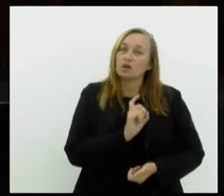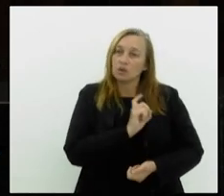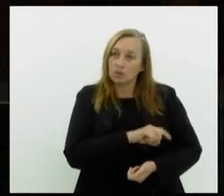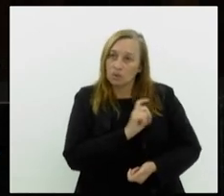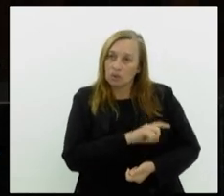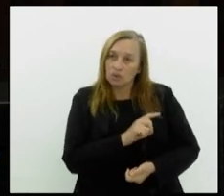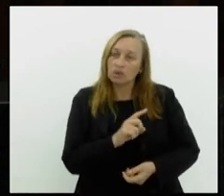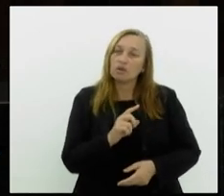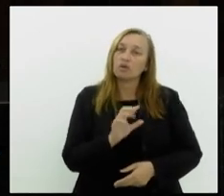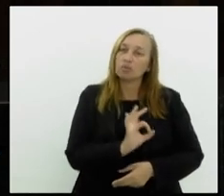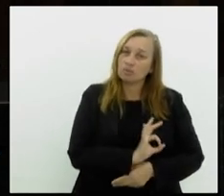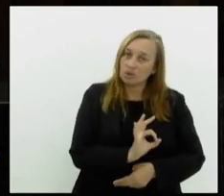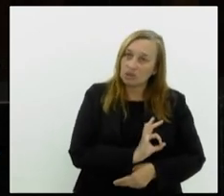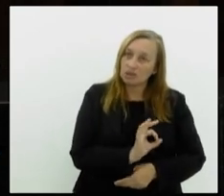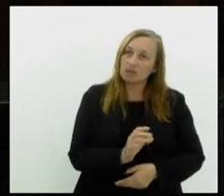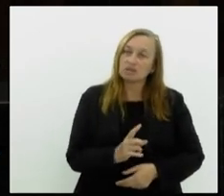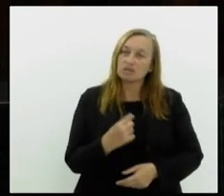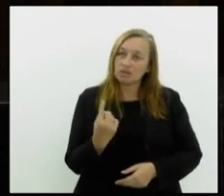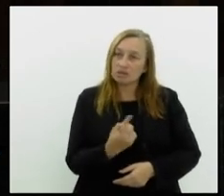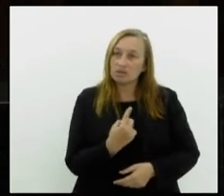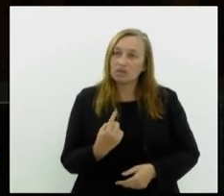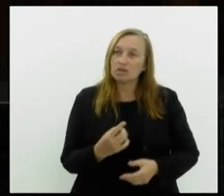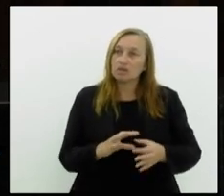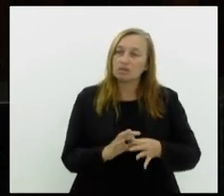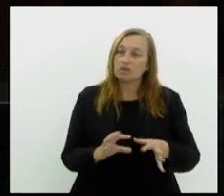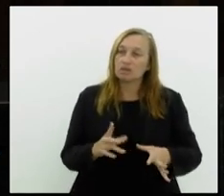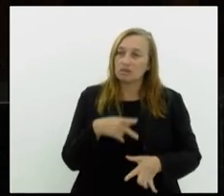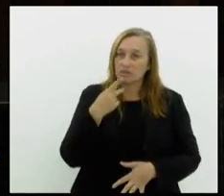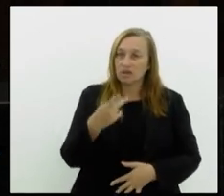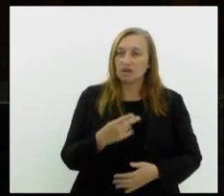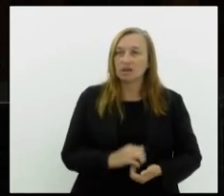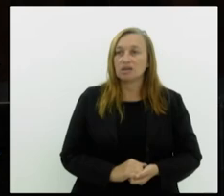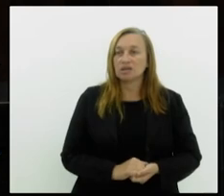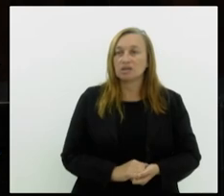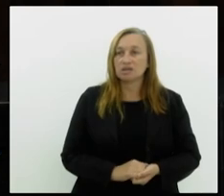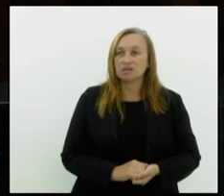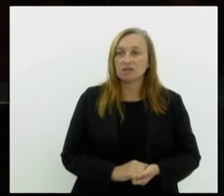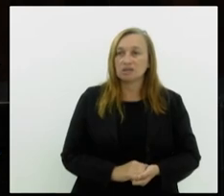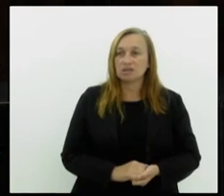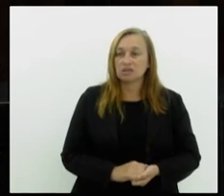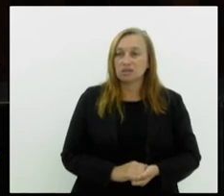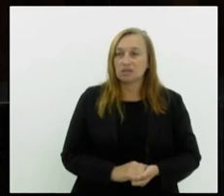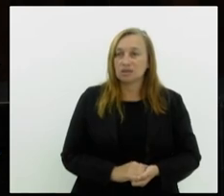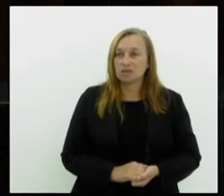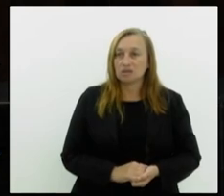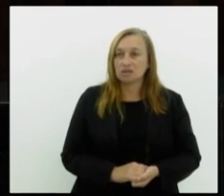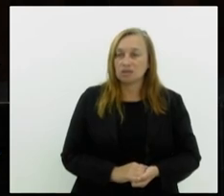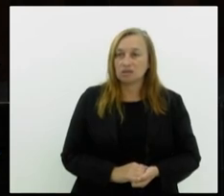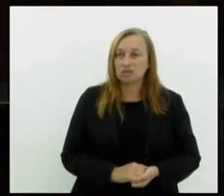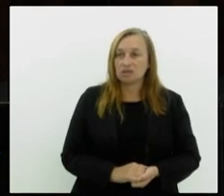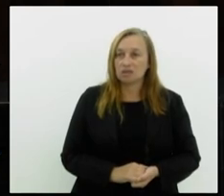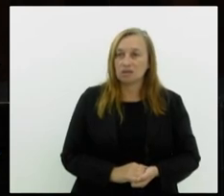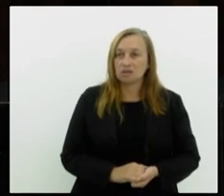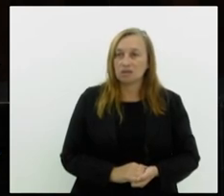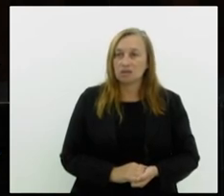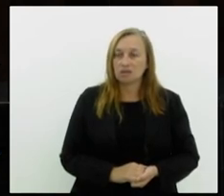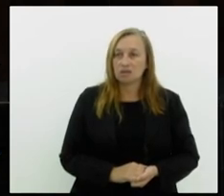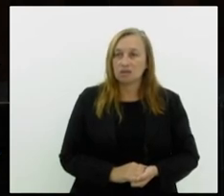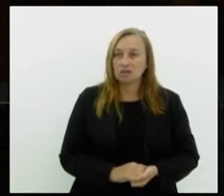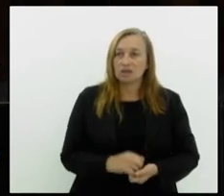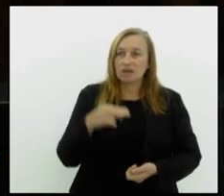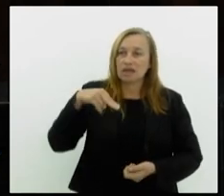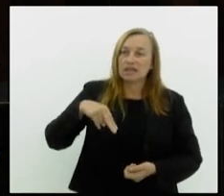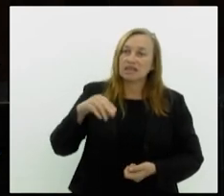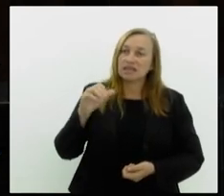as nossas polícias, e aqui eu me permito fazer uma menção na gênese do narcoterror no Rio de Janeiro,